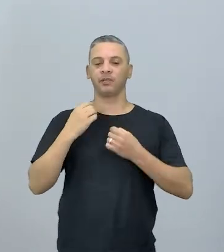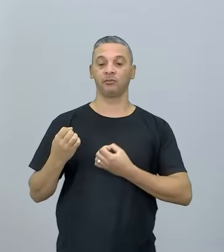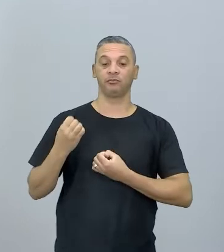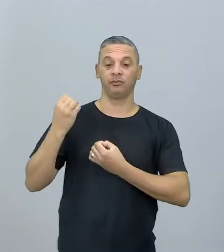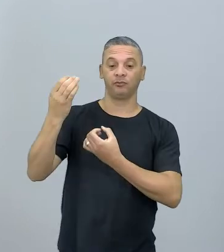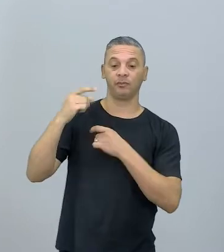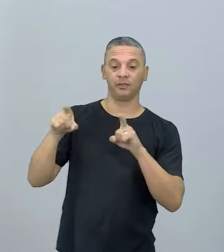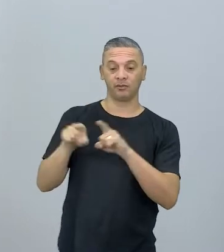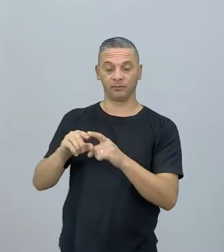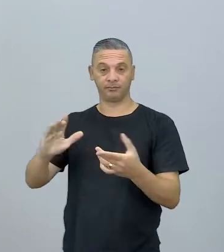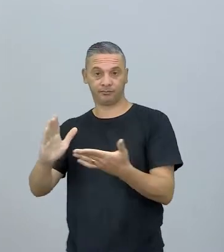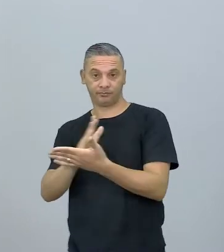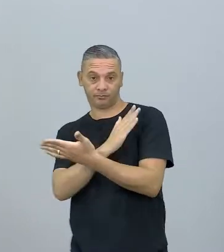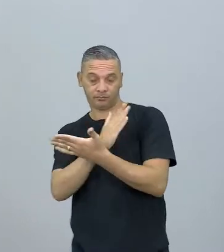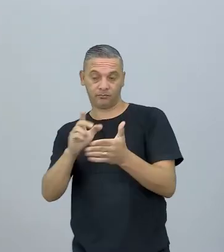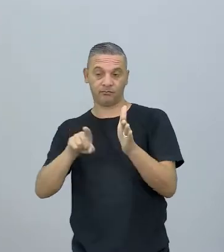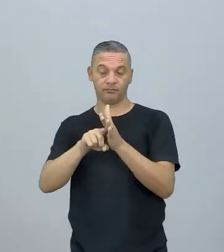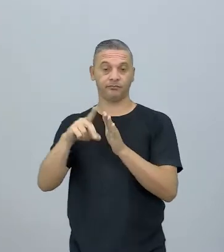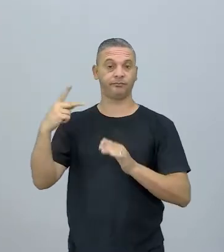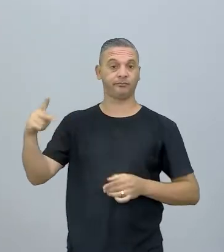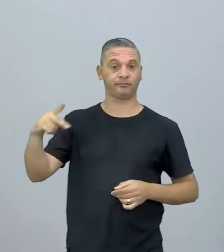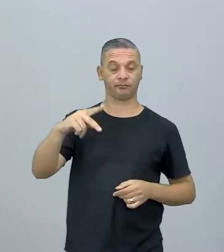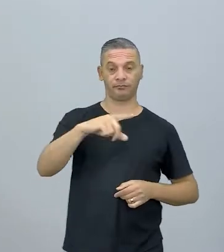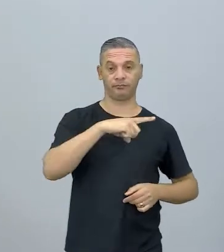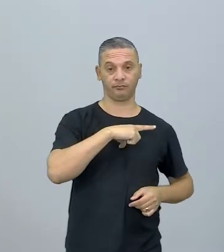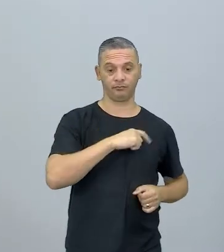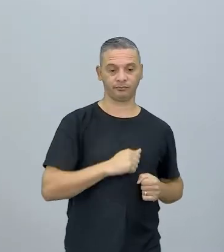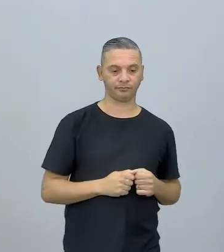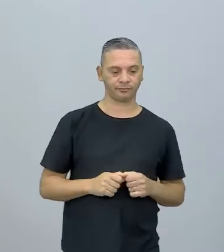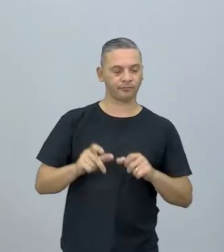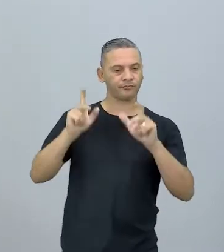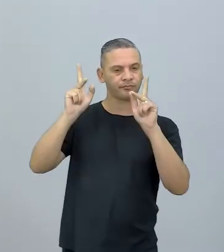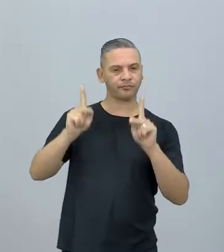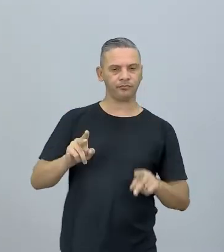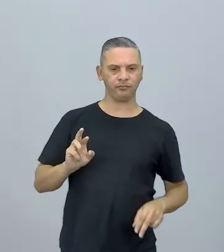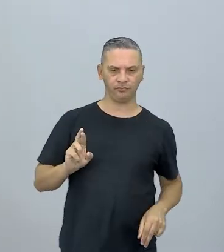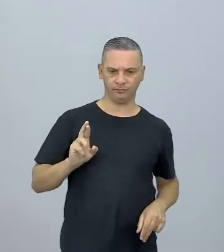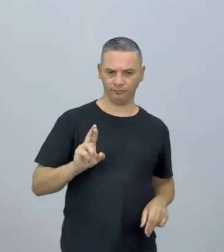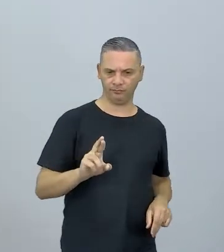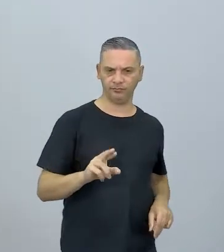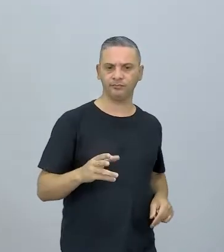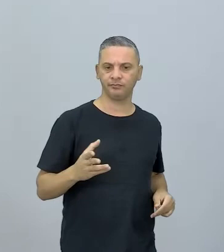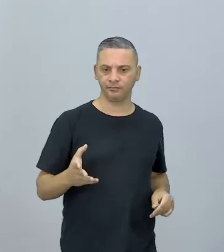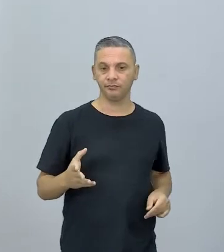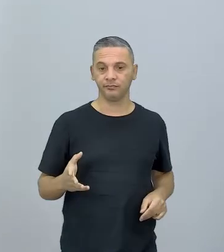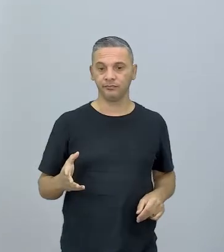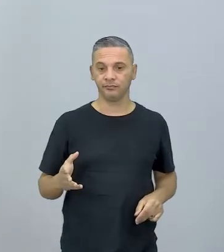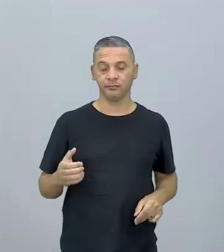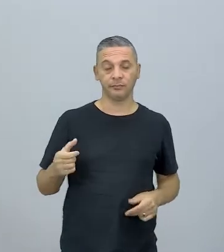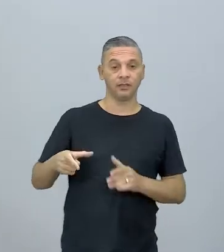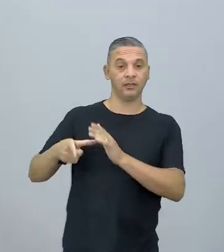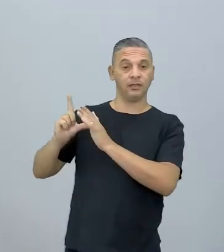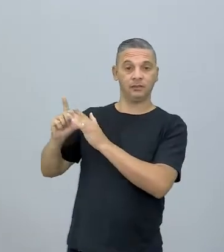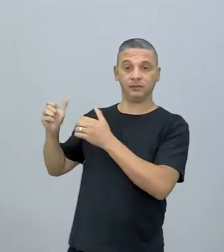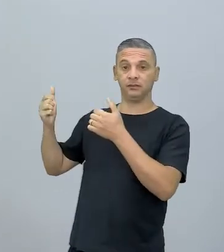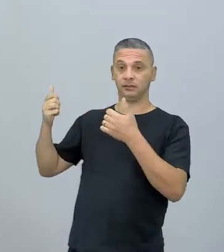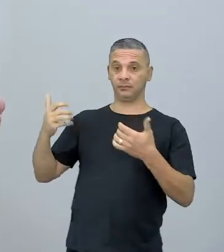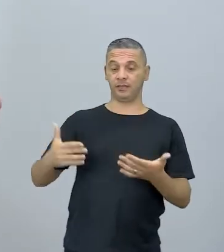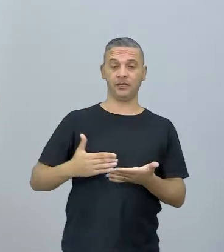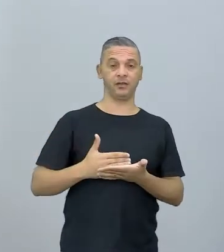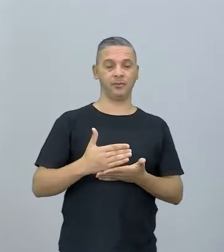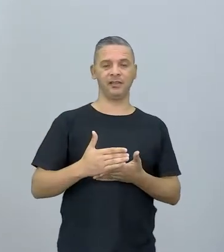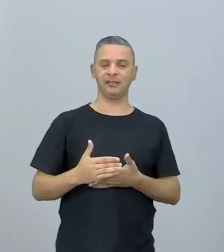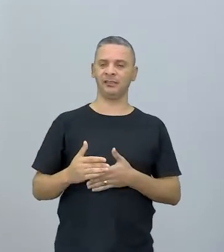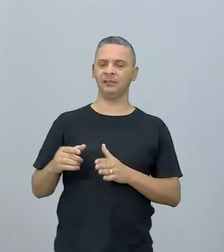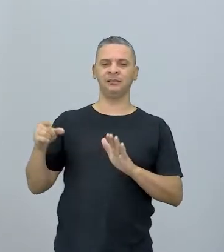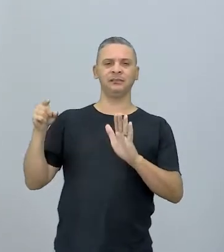dados que consolidavam a pesquisa dele. Então as pessoas respondiam o quê? O que eu comecei a falar na aula passada, os